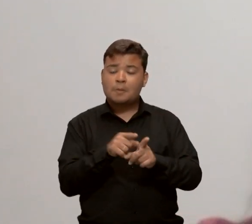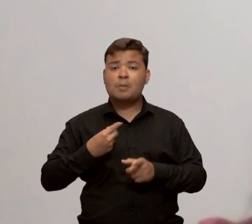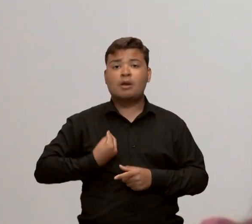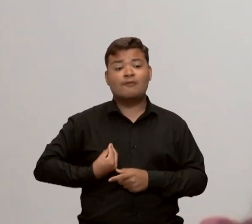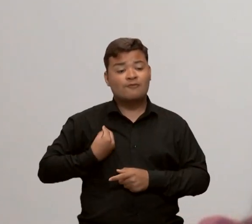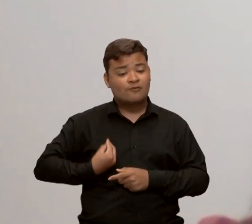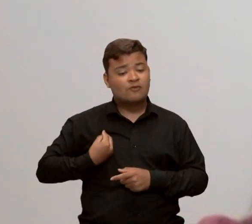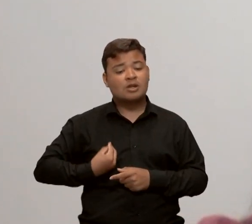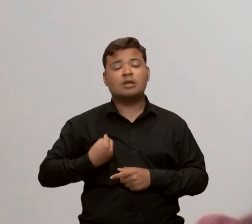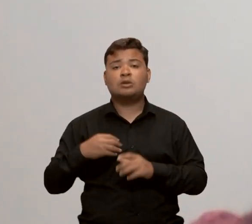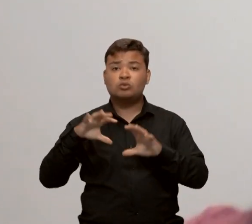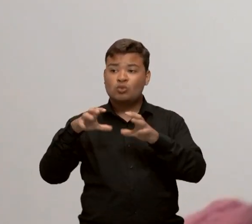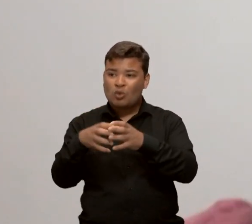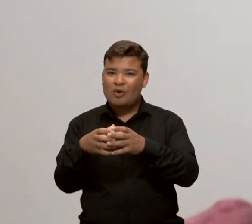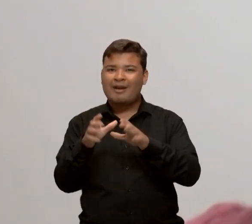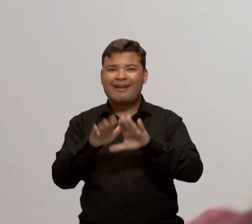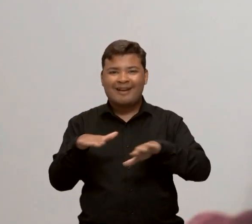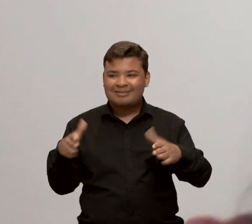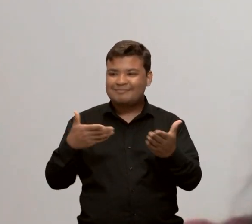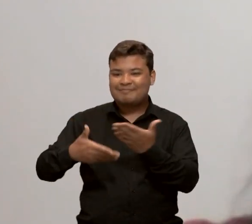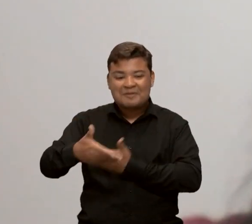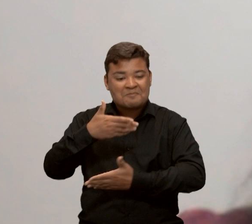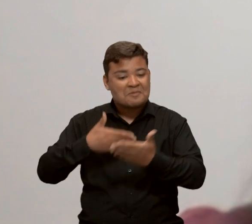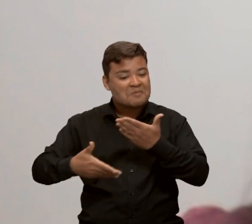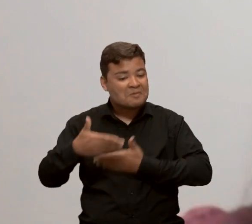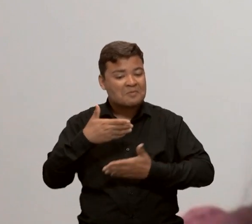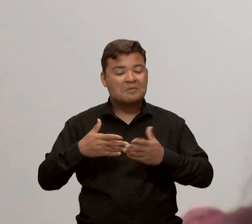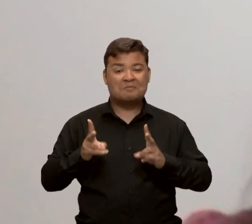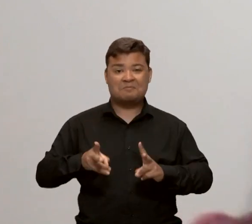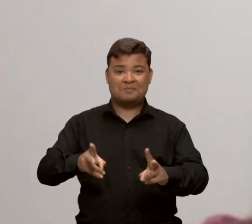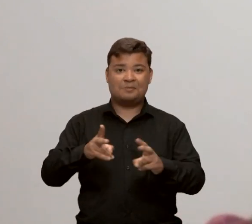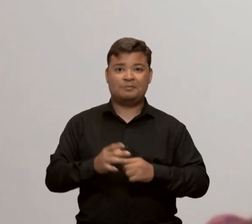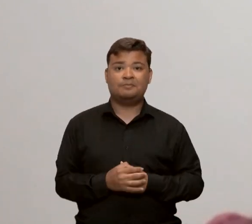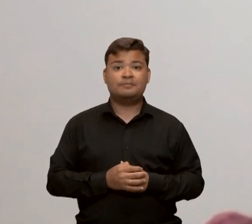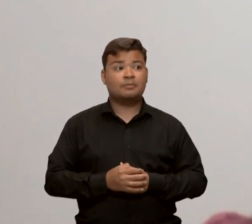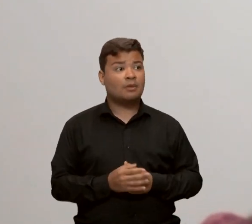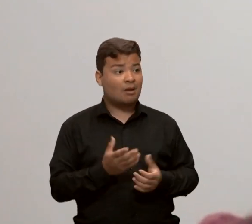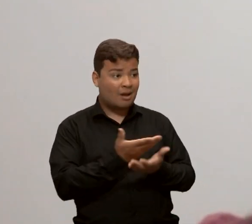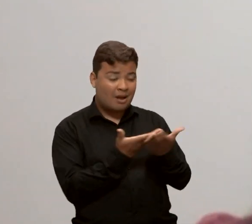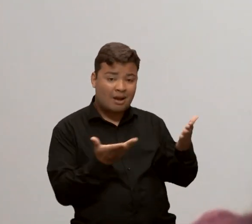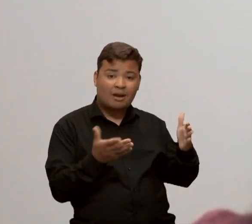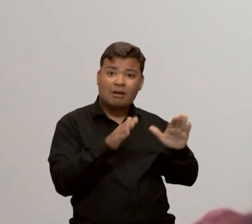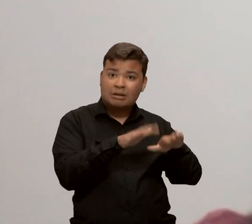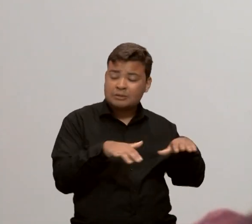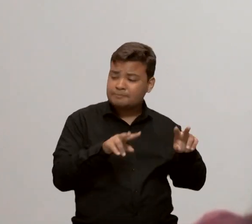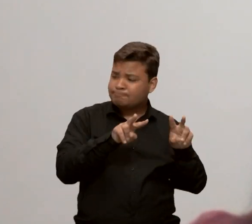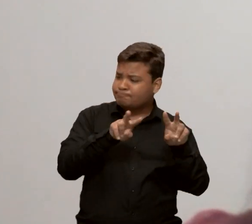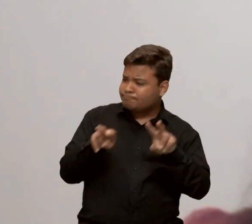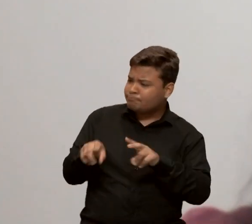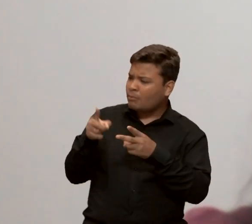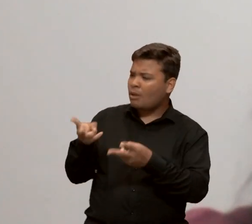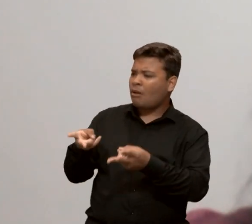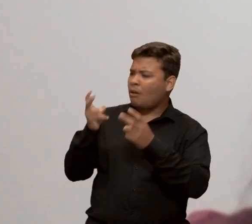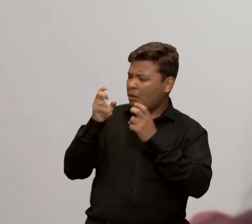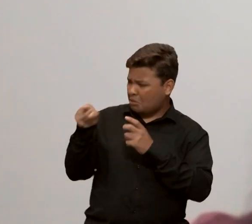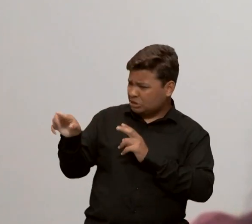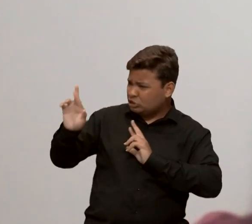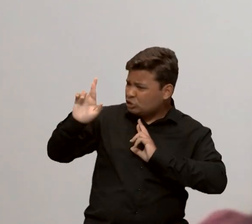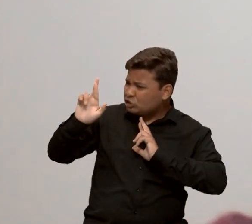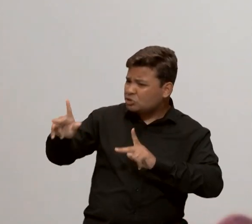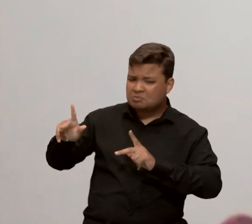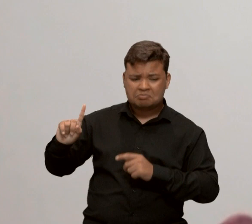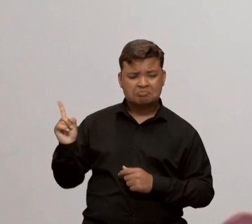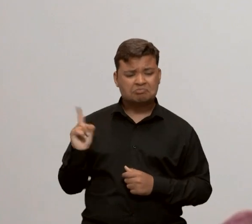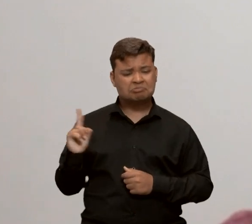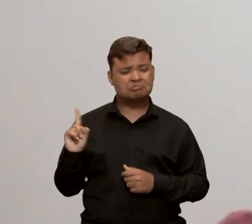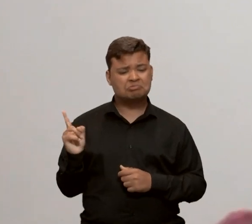com outras crianças. E as outras crianças já vão, né, percebendo que não tem nada ali de diferente. Que